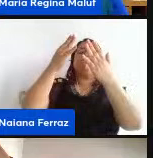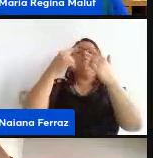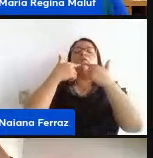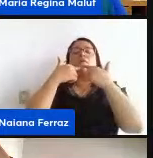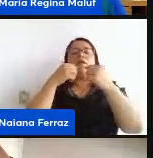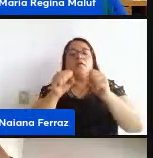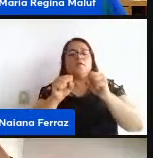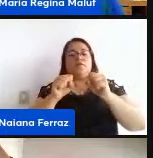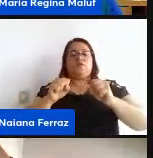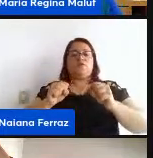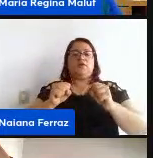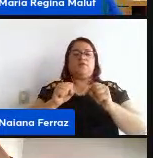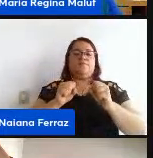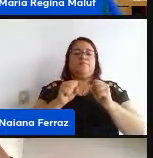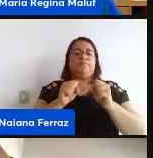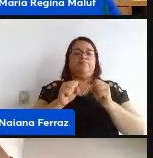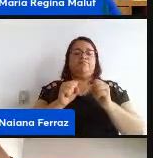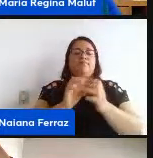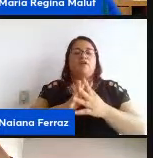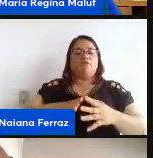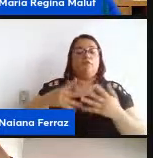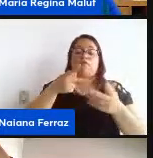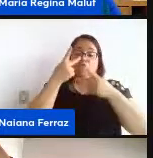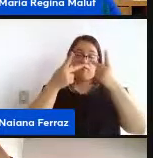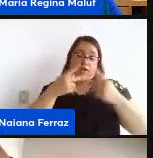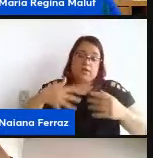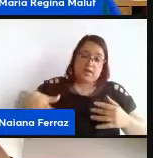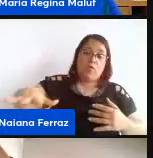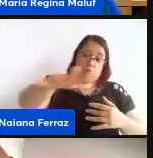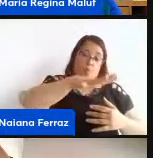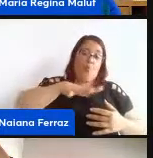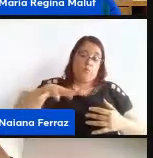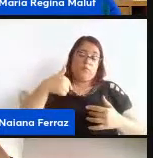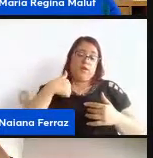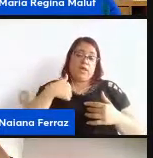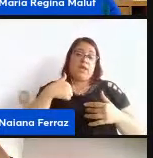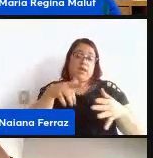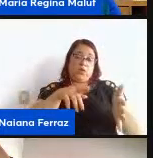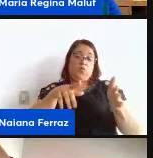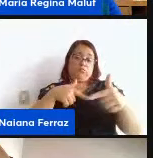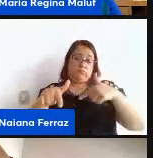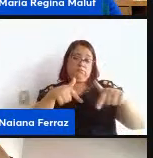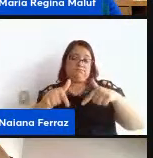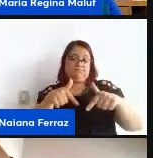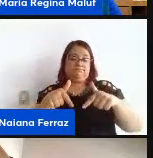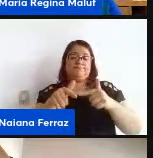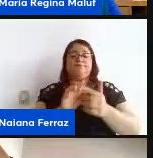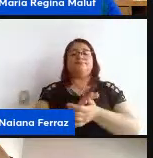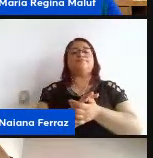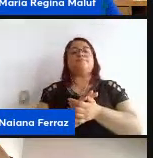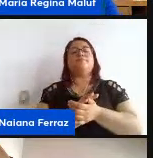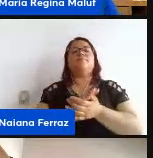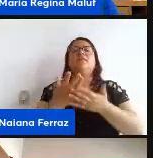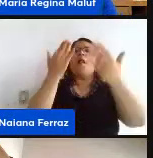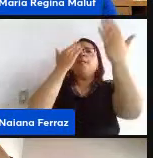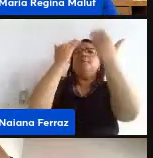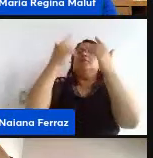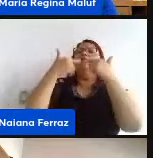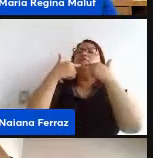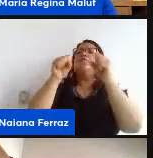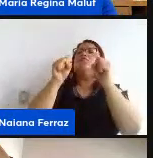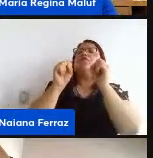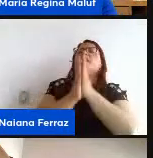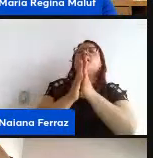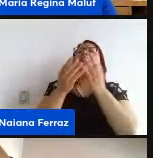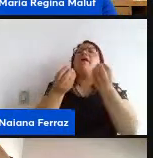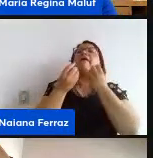assim de psicolinguística o campo com o qual eu tenho lidado, tá? A psicolinguística ela vem, então, procurando ver como esses processos